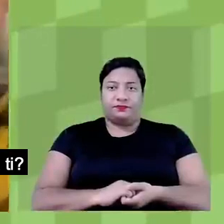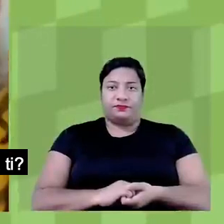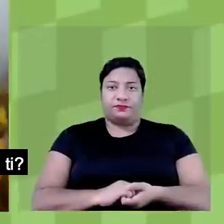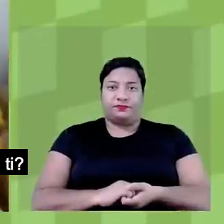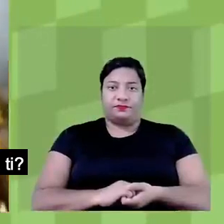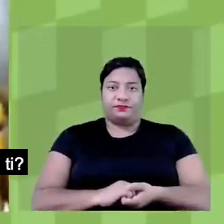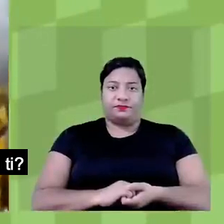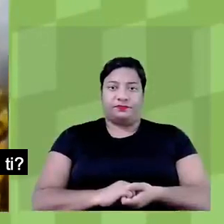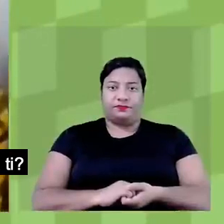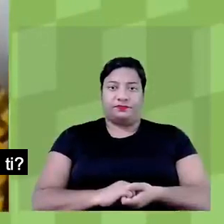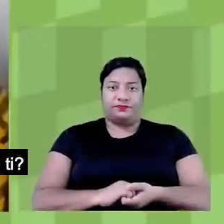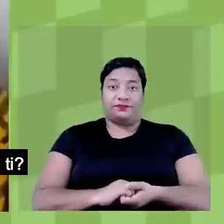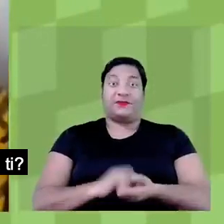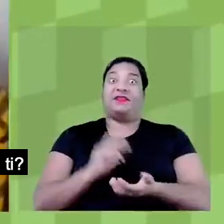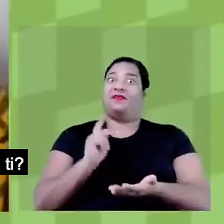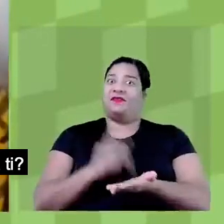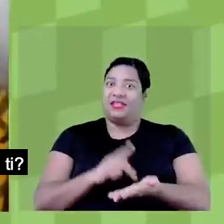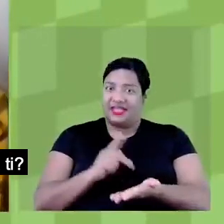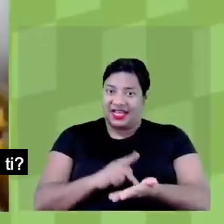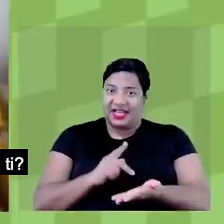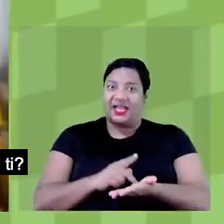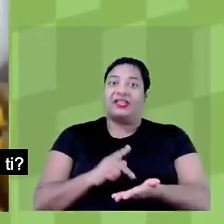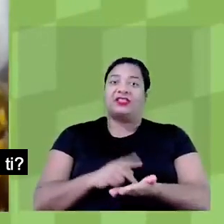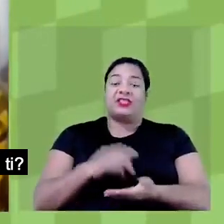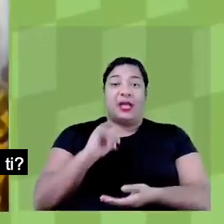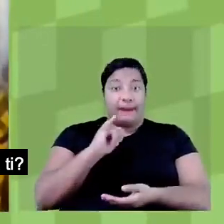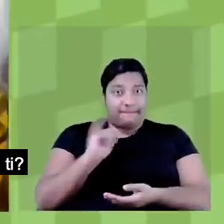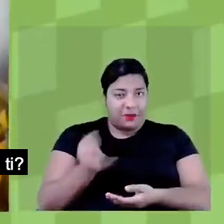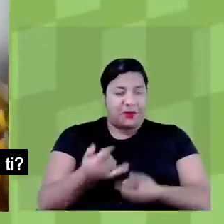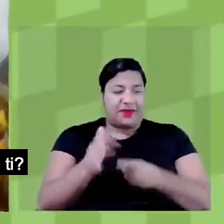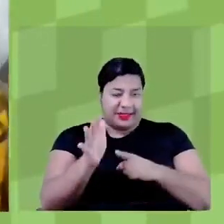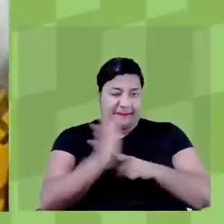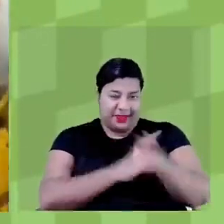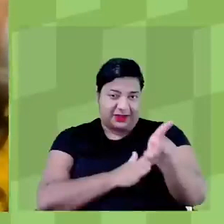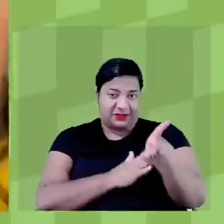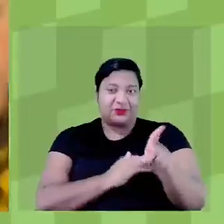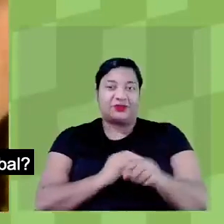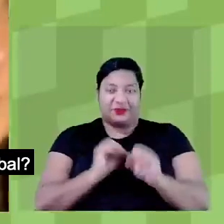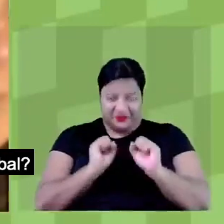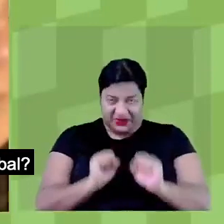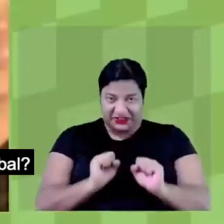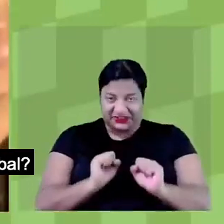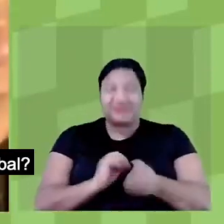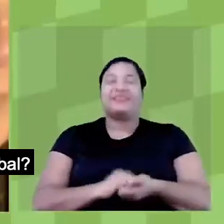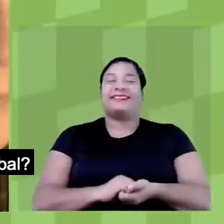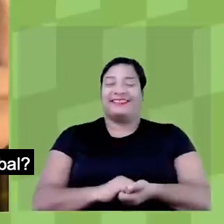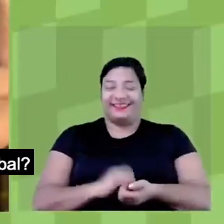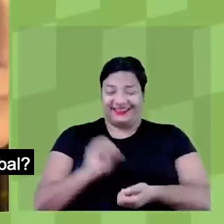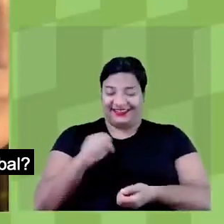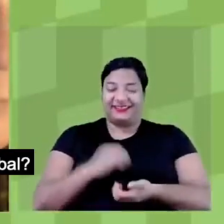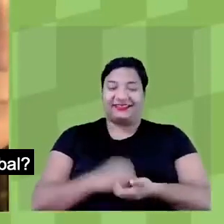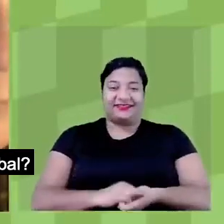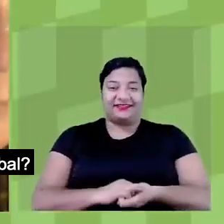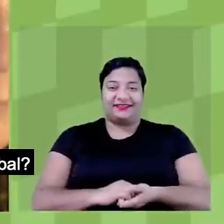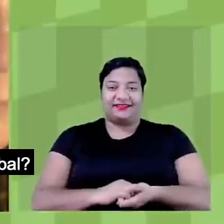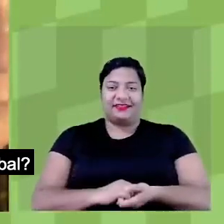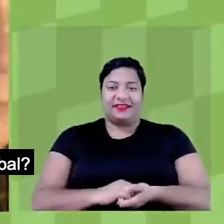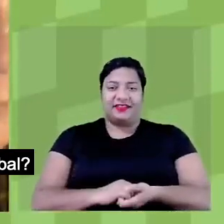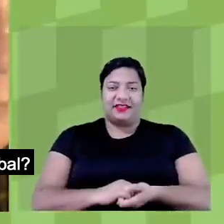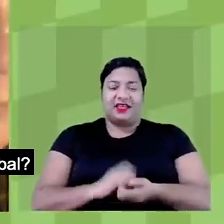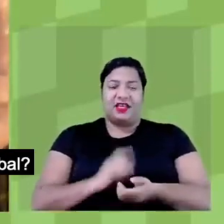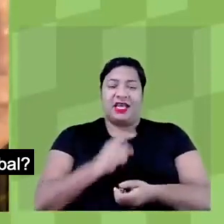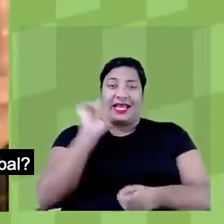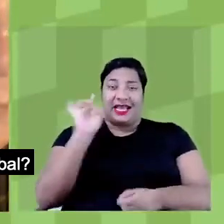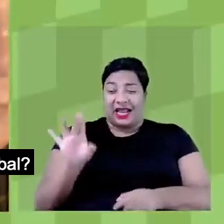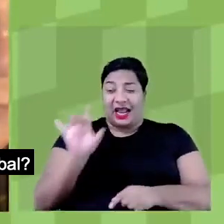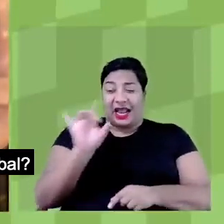Laura, posso já aproveitar? Cíntia Hiromi Nakazawa, chefe de cartório da primeira zona eleitoral Bela Vista. Vamos lá. O que podemos fazer